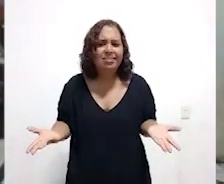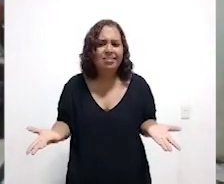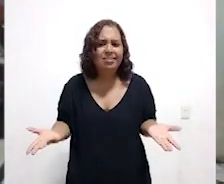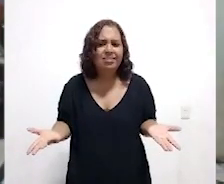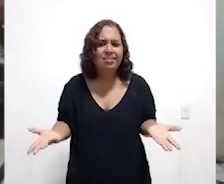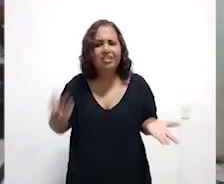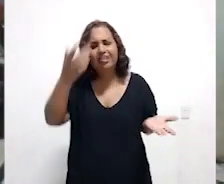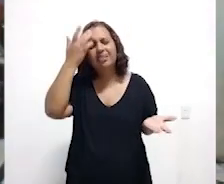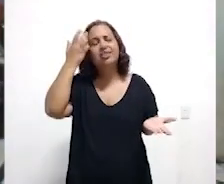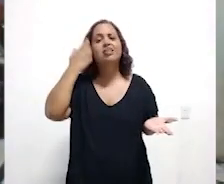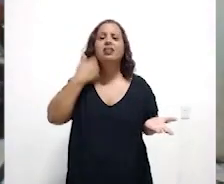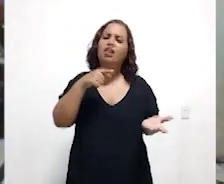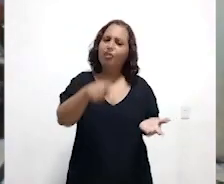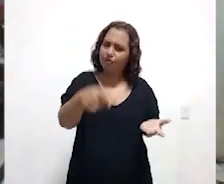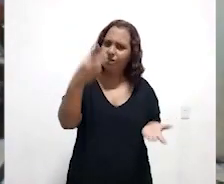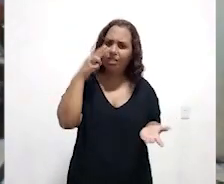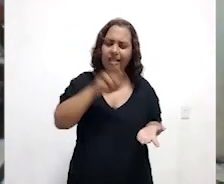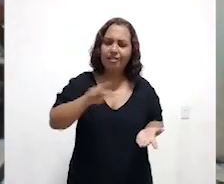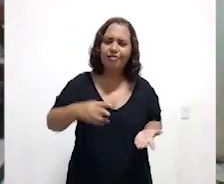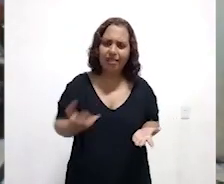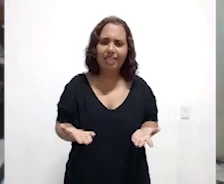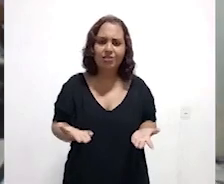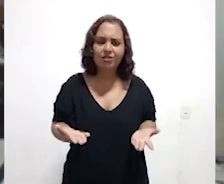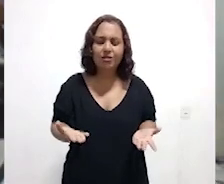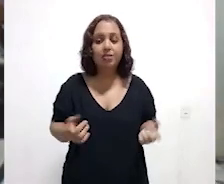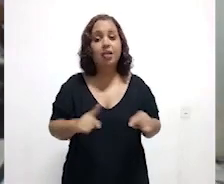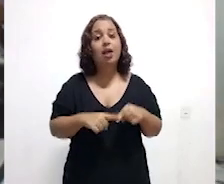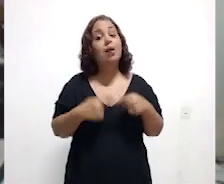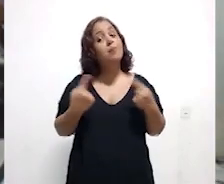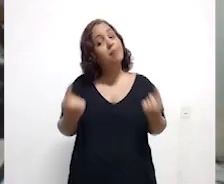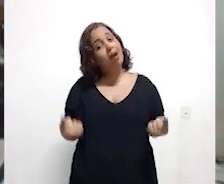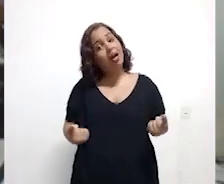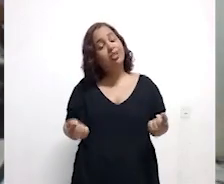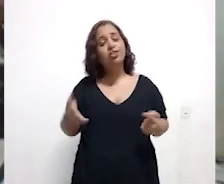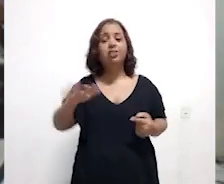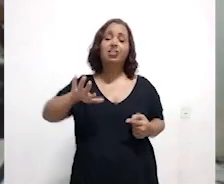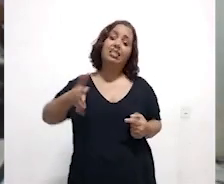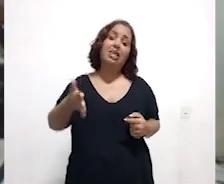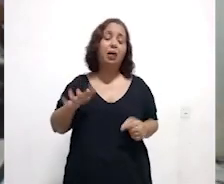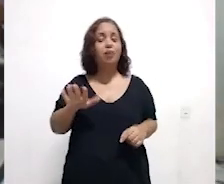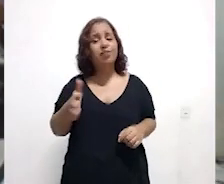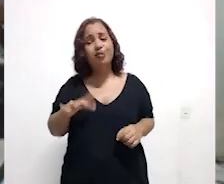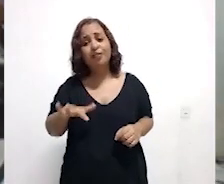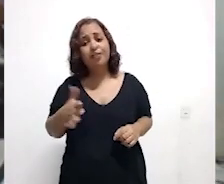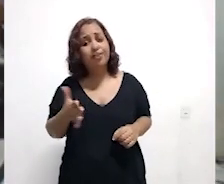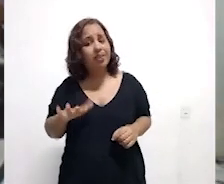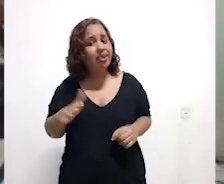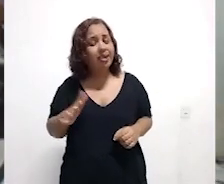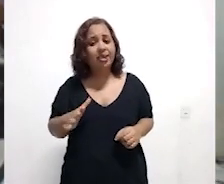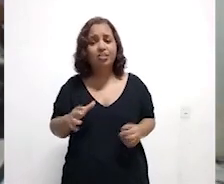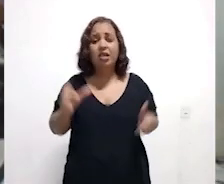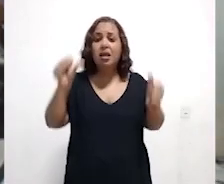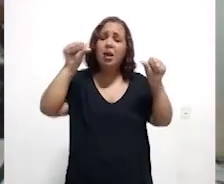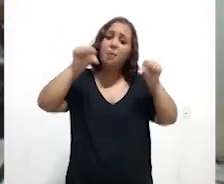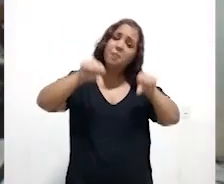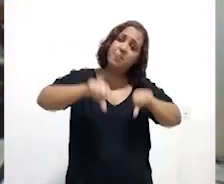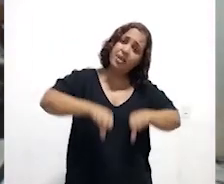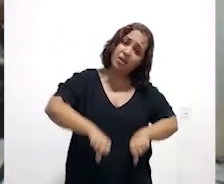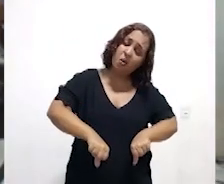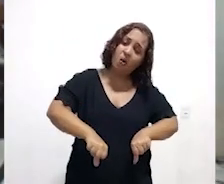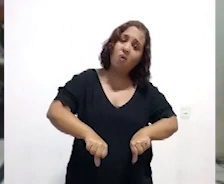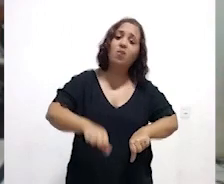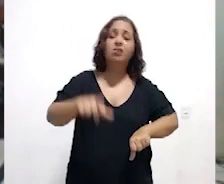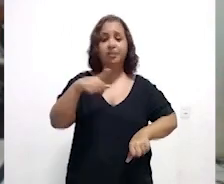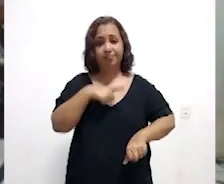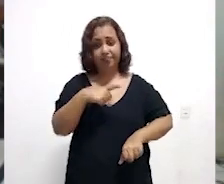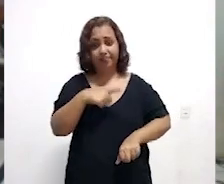Você está vendo isso aí. Mas talvez, muito pior que isso, está